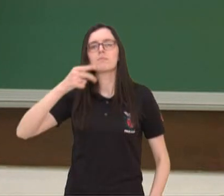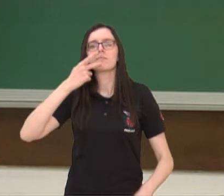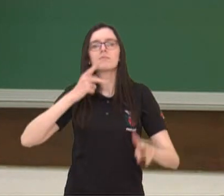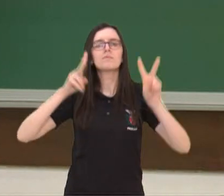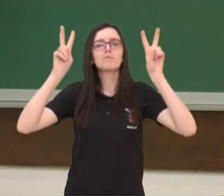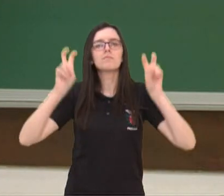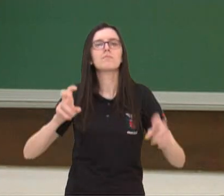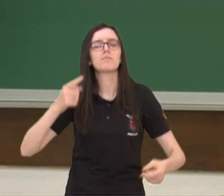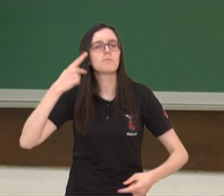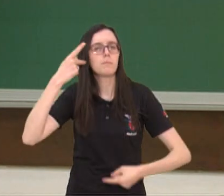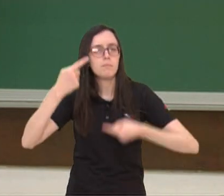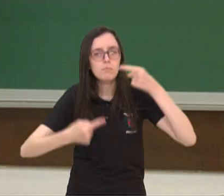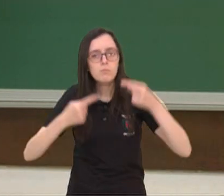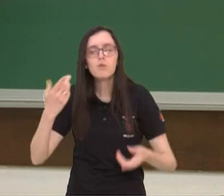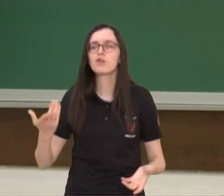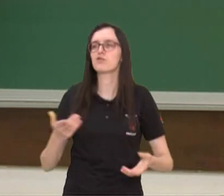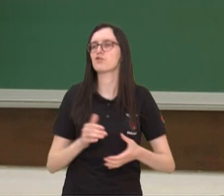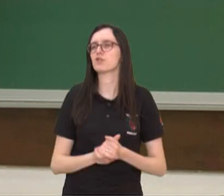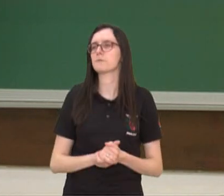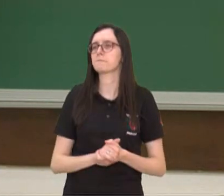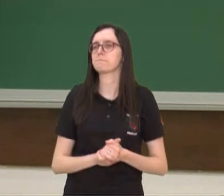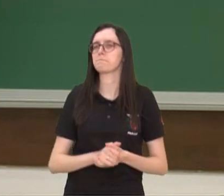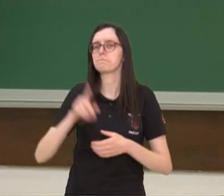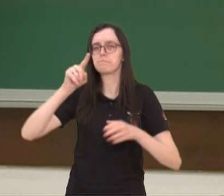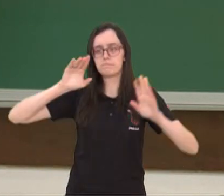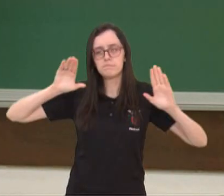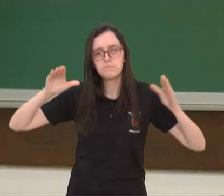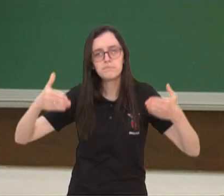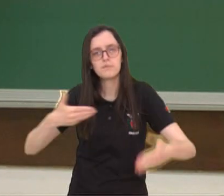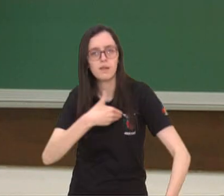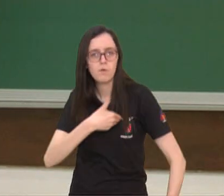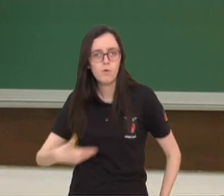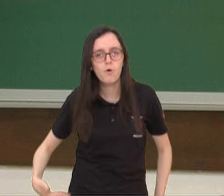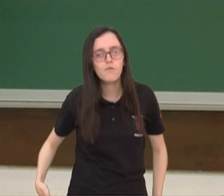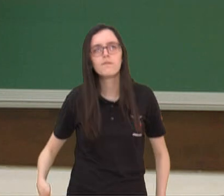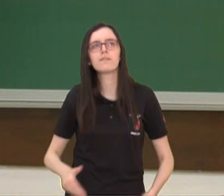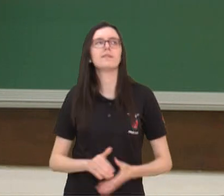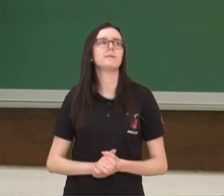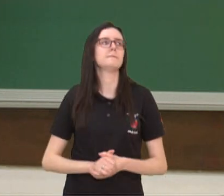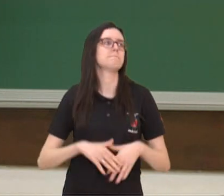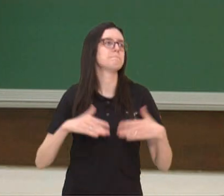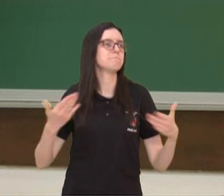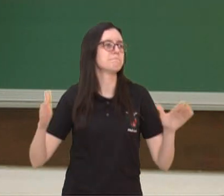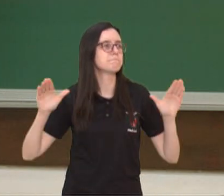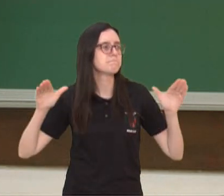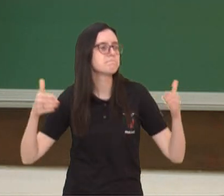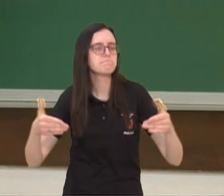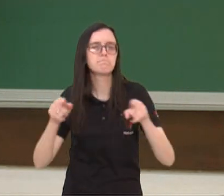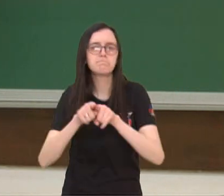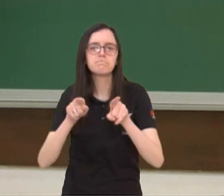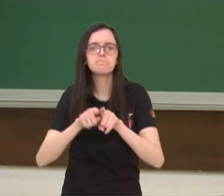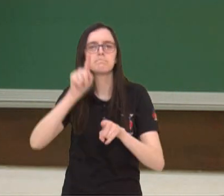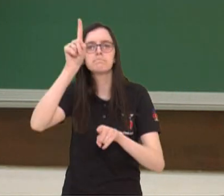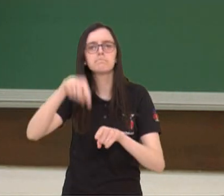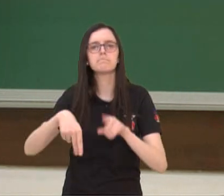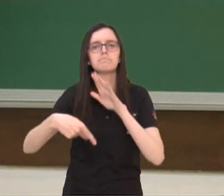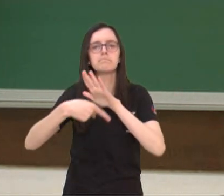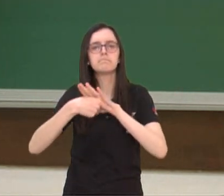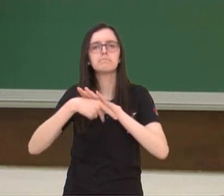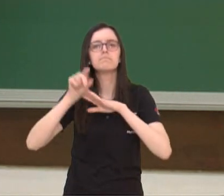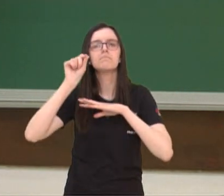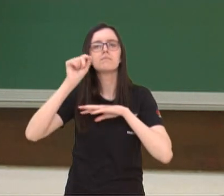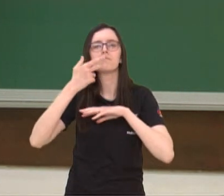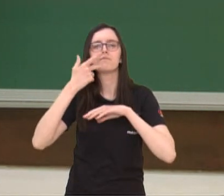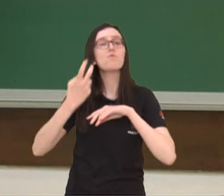questão política, ele entra na questão governamental, ele entra também, faz parte até da